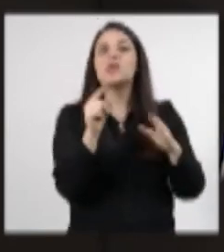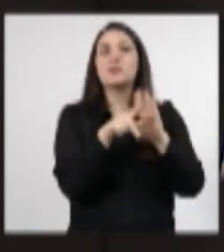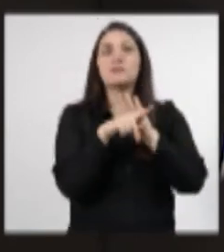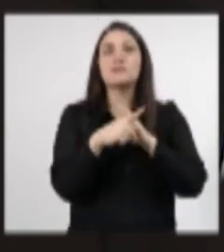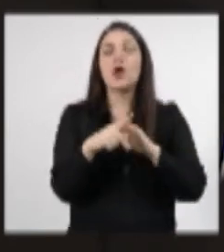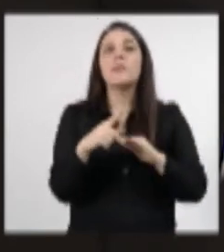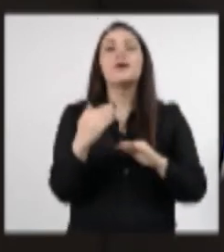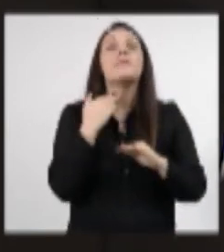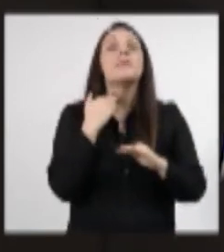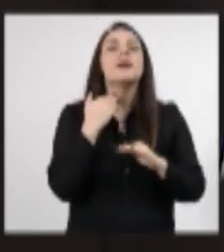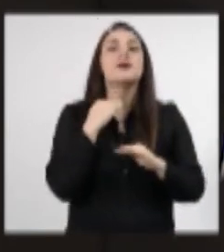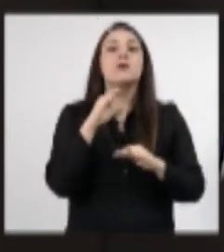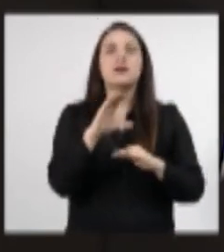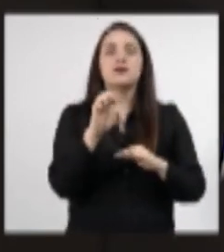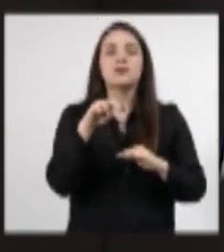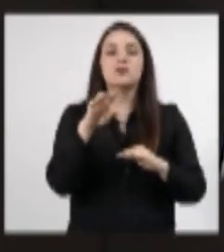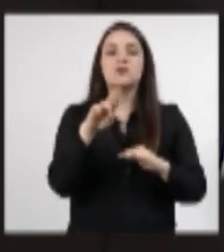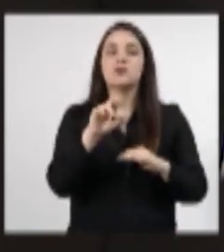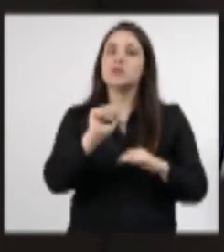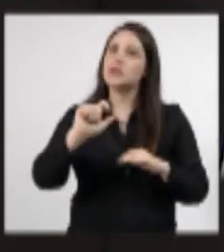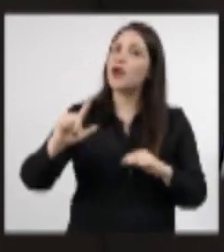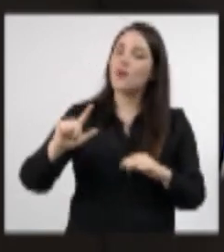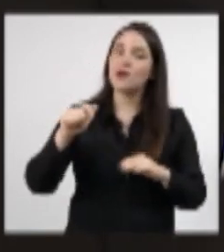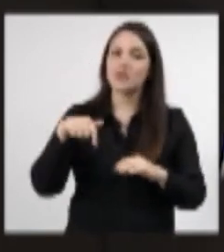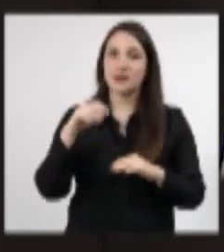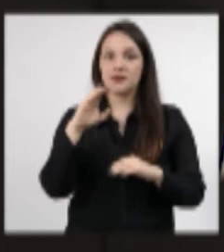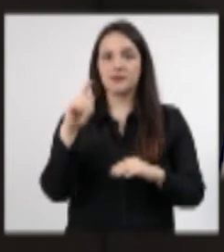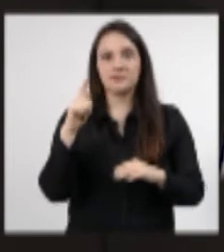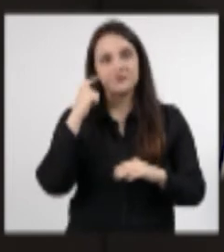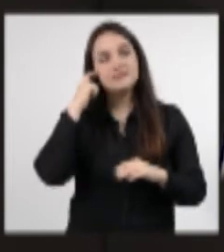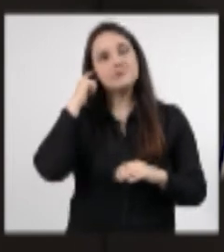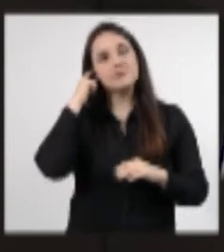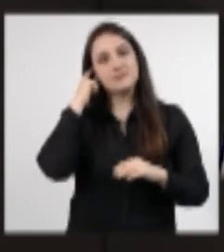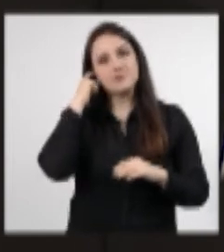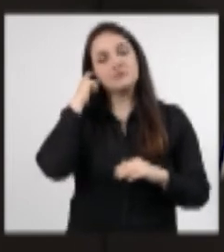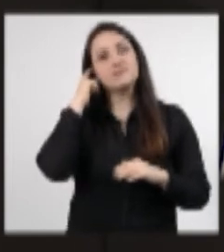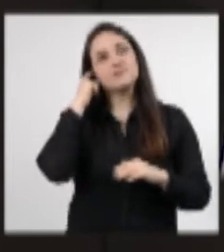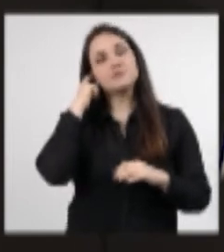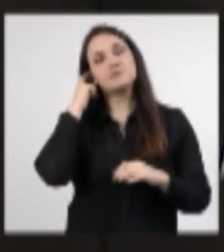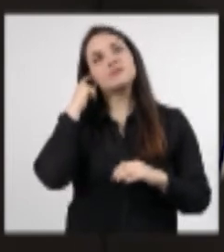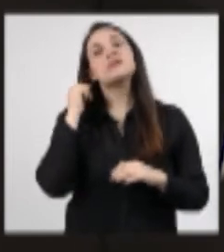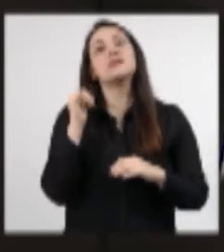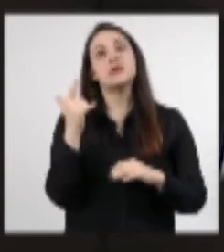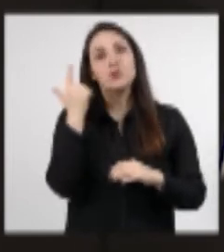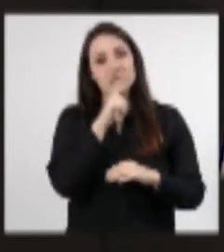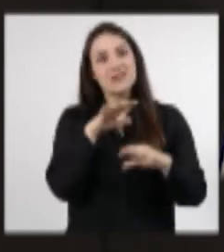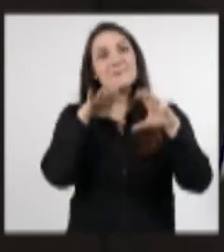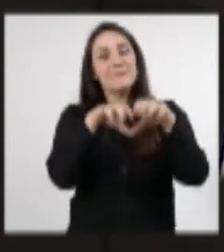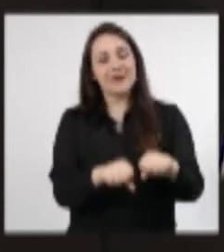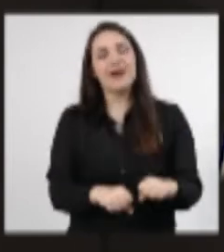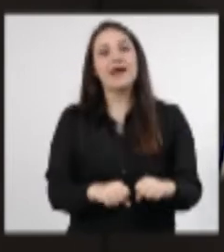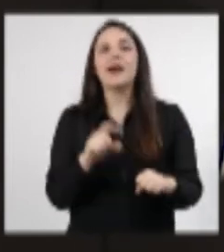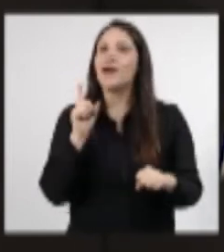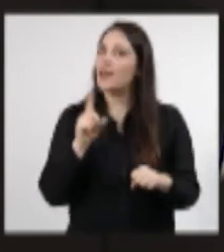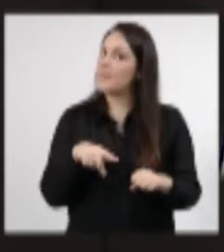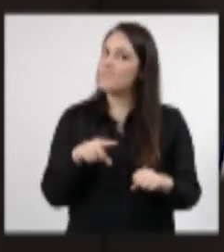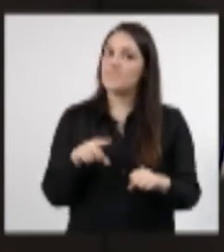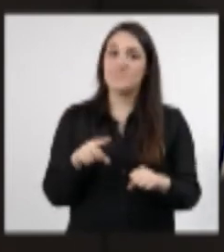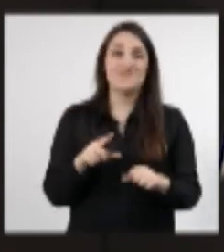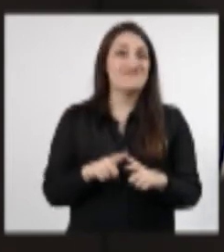em tese seria, ser consumado, seria o maior furto, né,